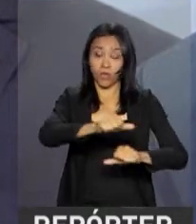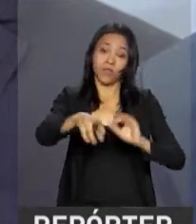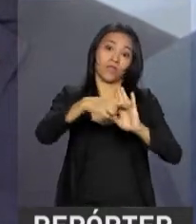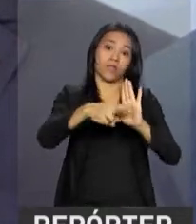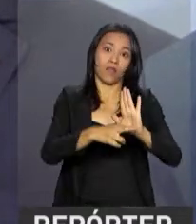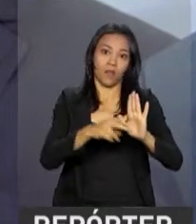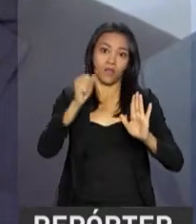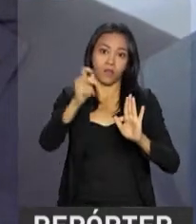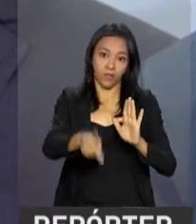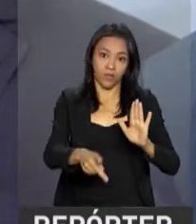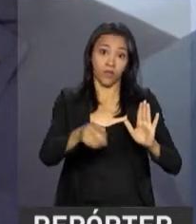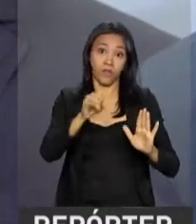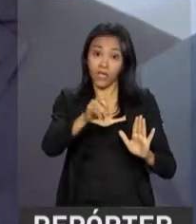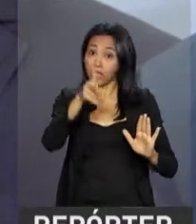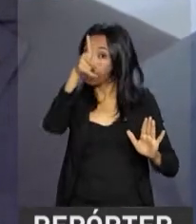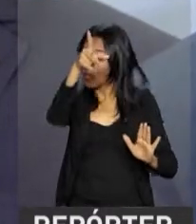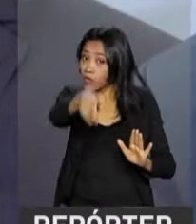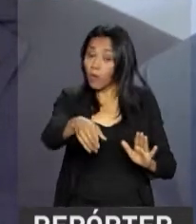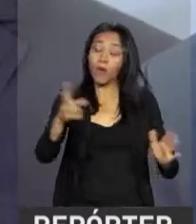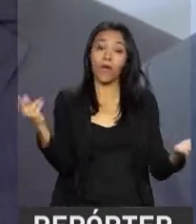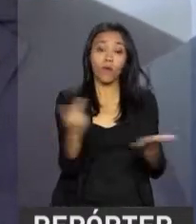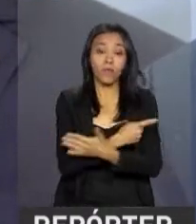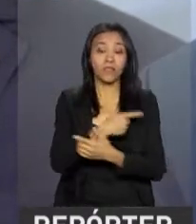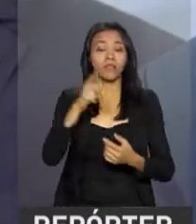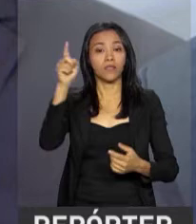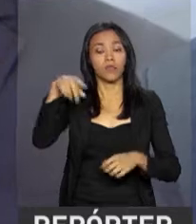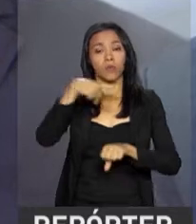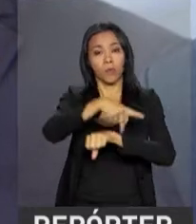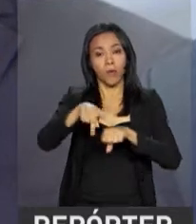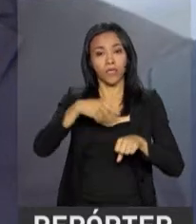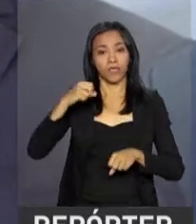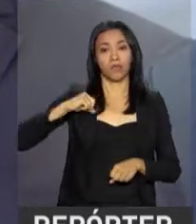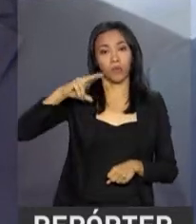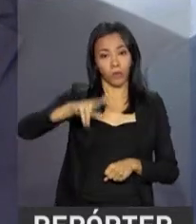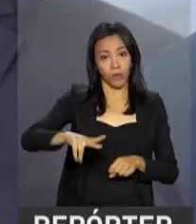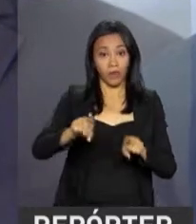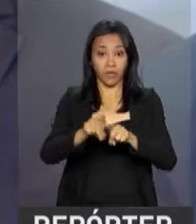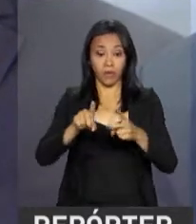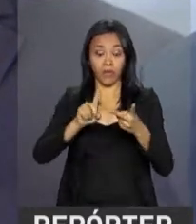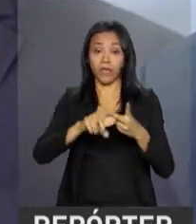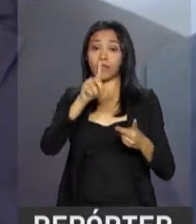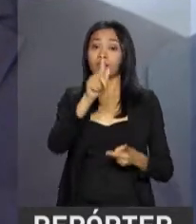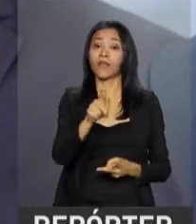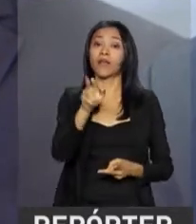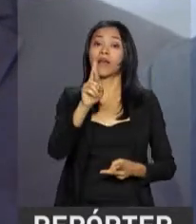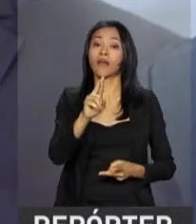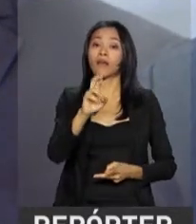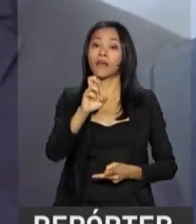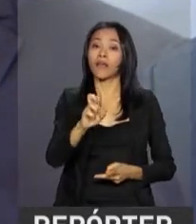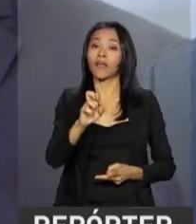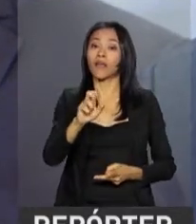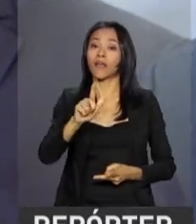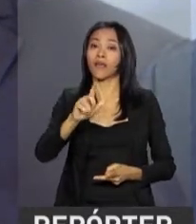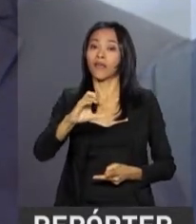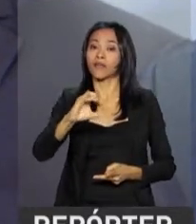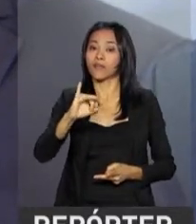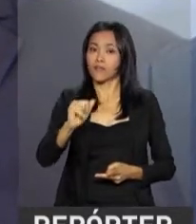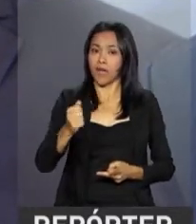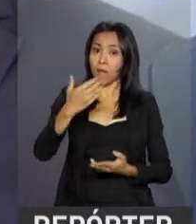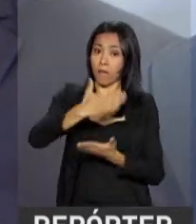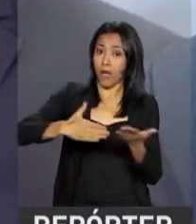reforma como acabou acontecendo na grécia e em portugal em que parte do valor das aposentadorias